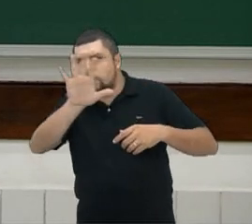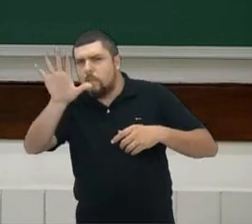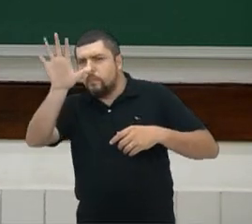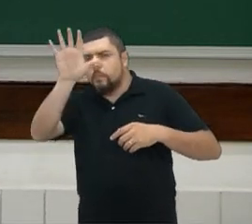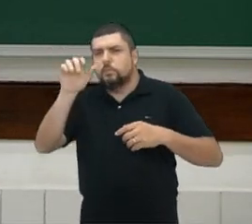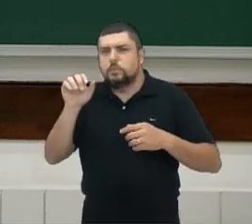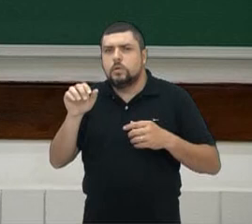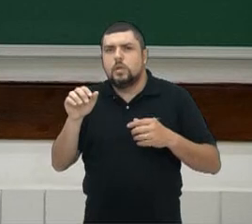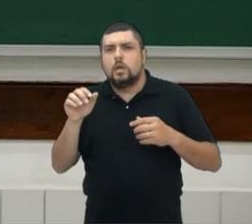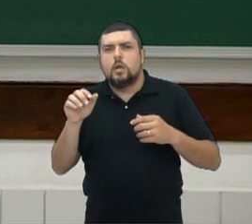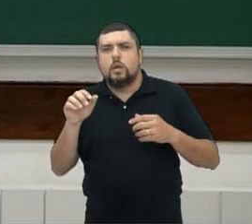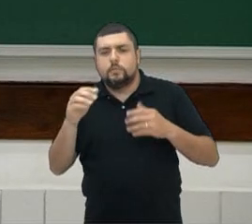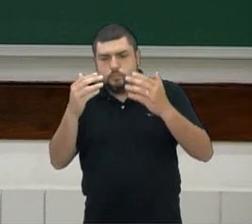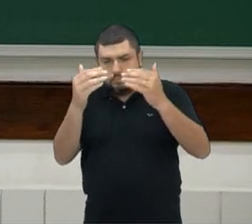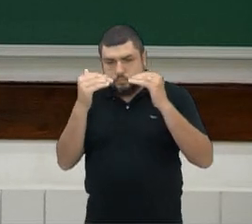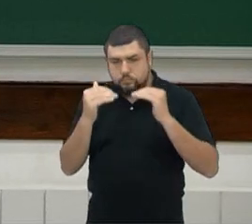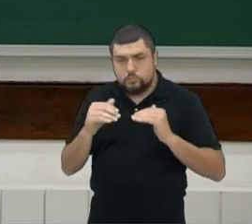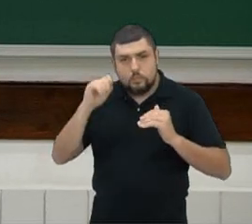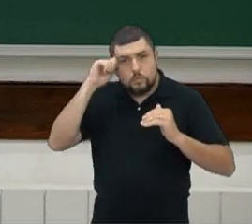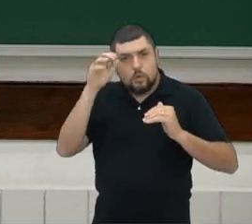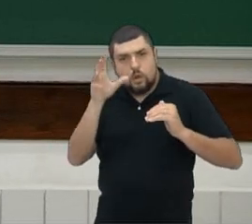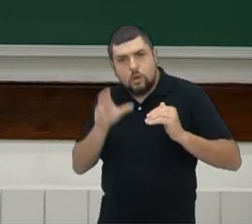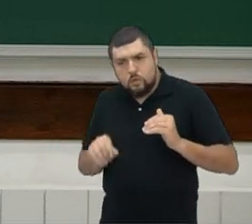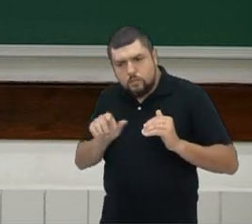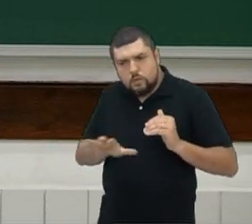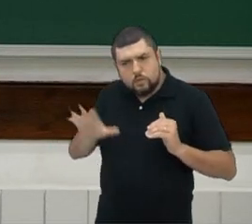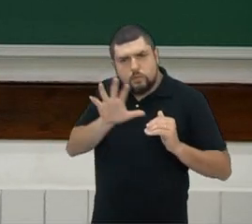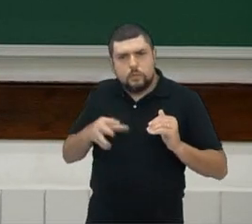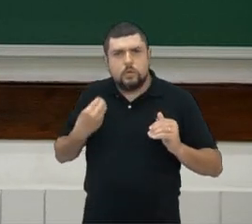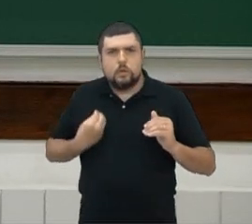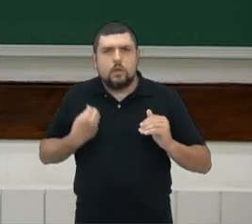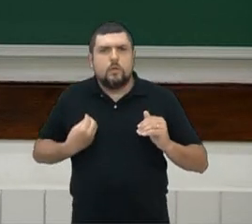mar Mediterrâneo, e o reino de Cush está sobrevivendo.